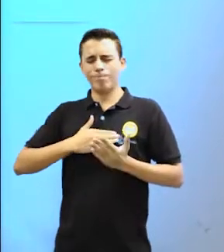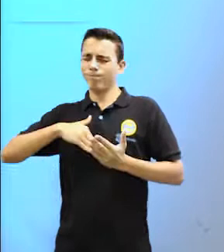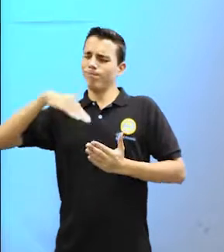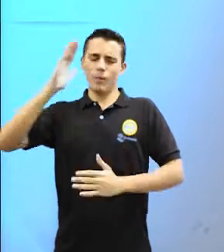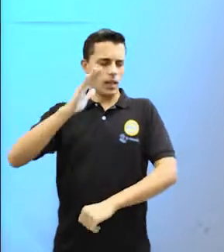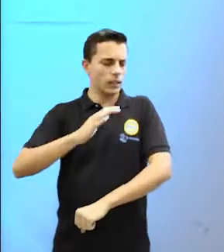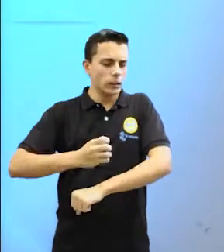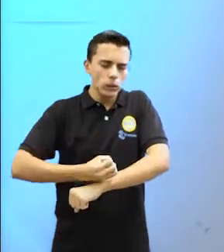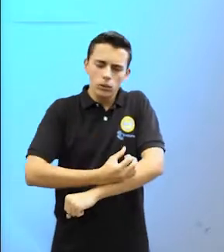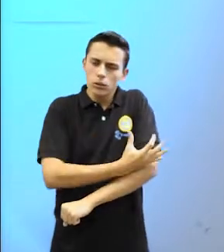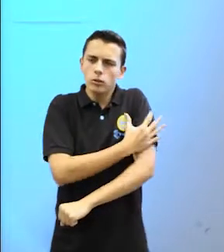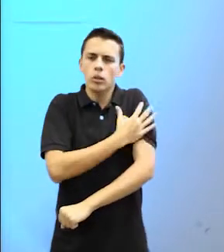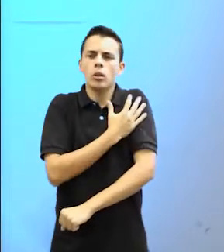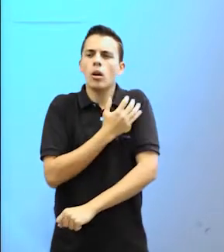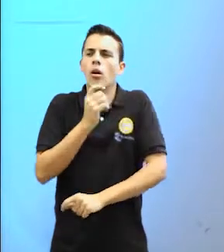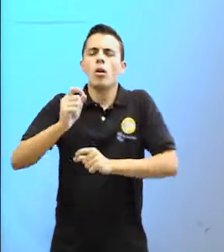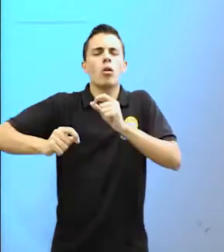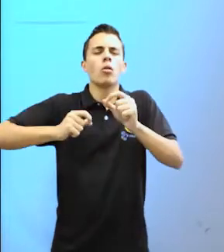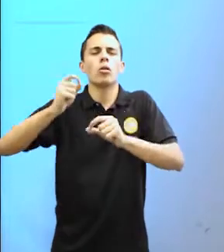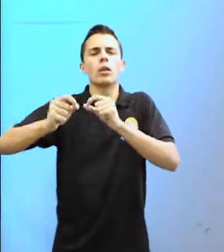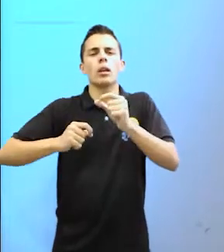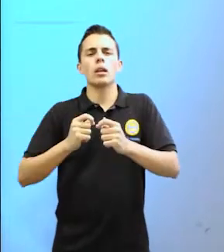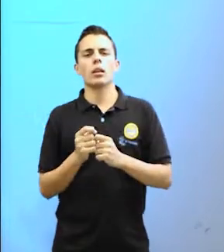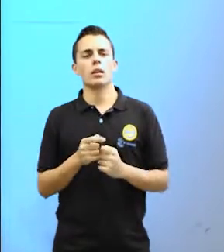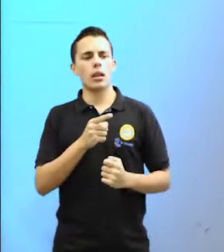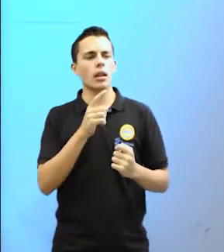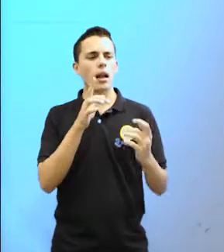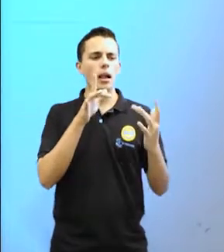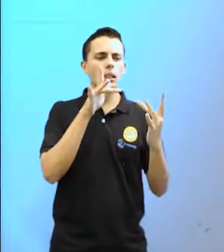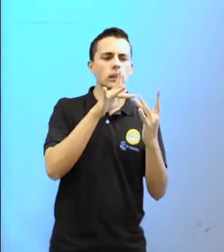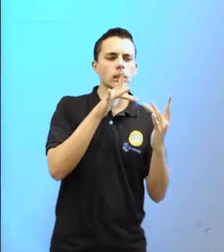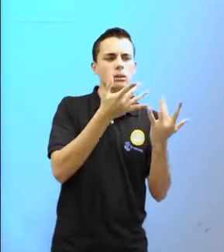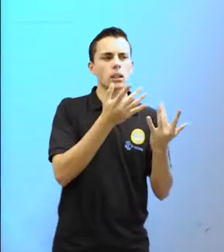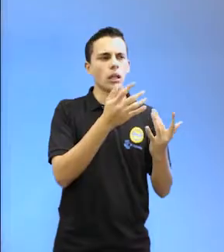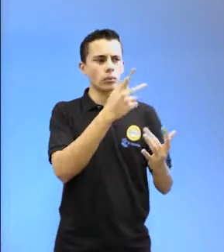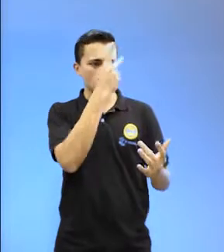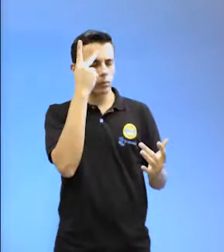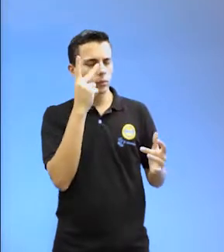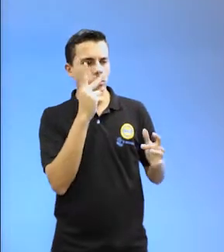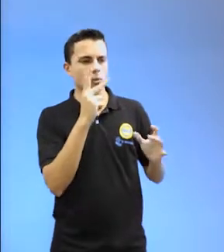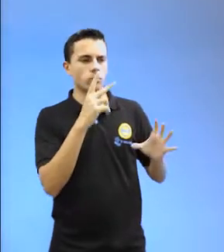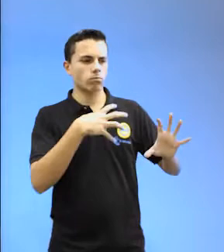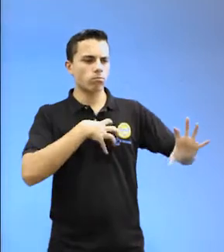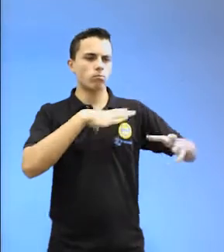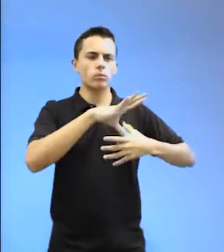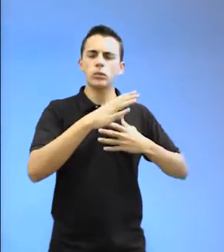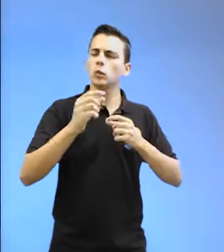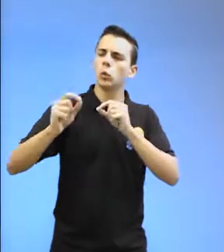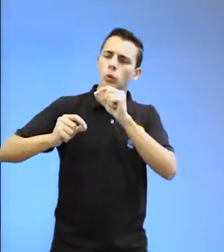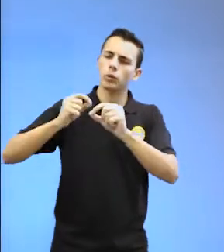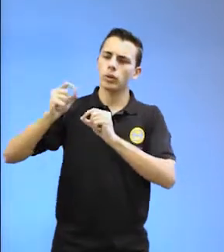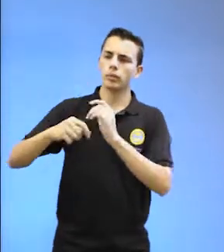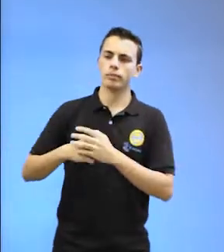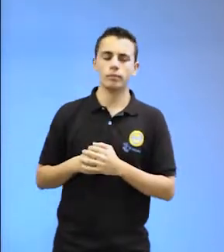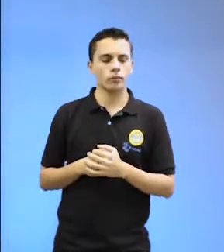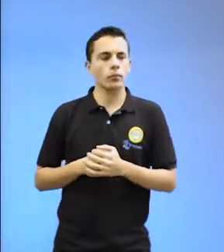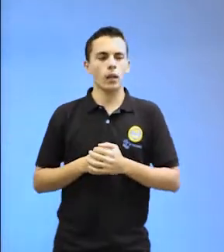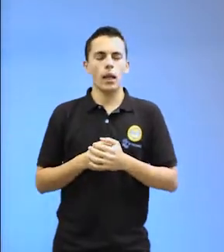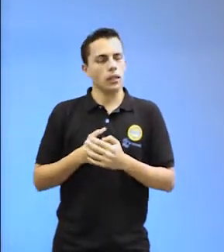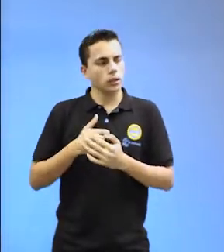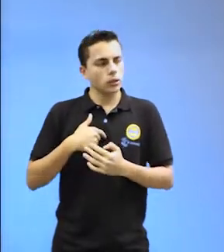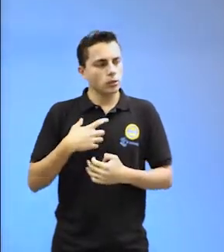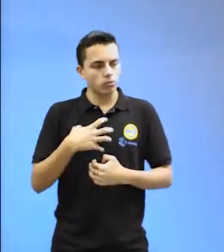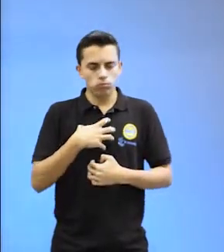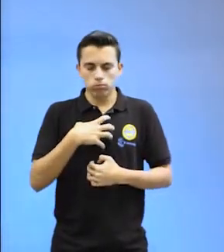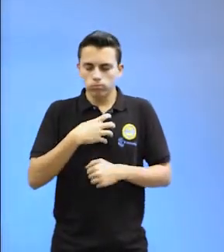trabalho que vocês estão fazendo, né? Que a Educato está fazendo. É poder perceber assim